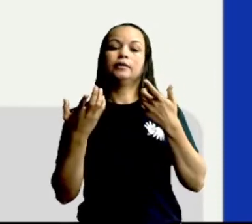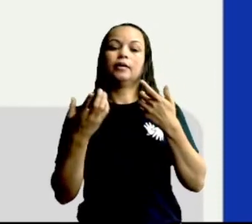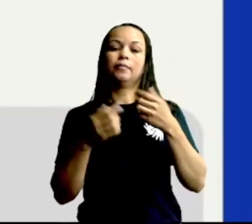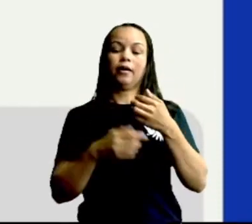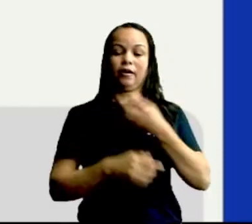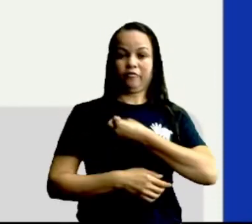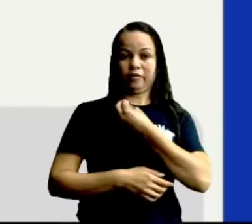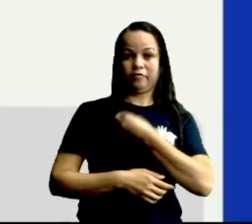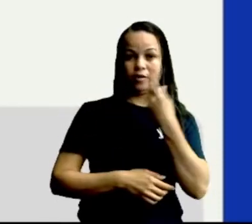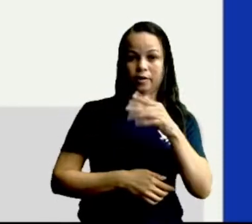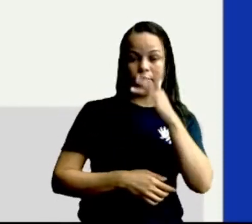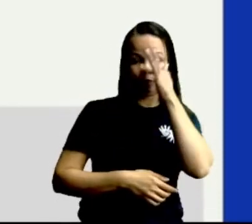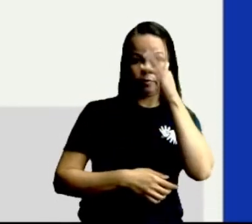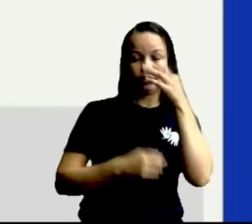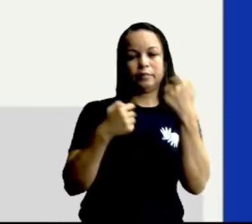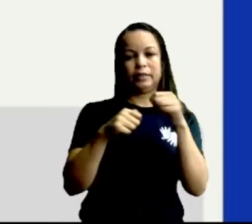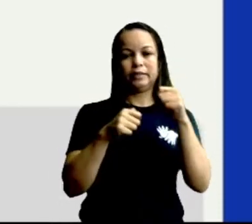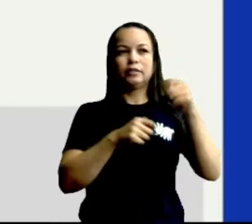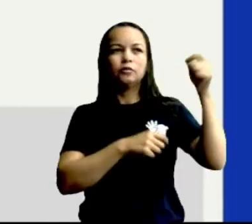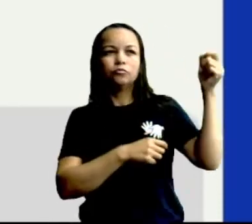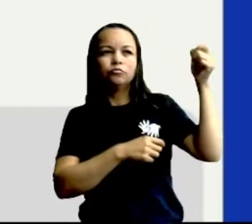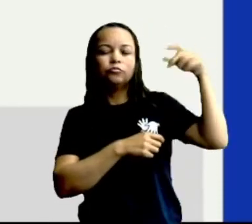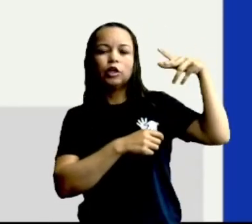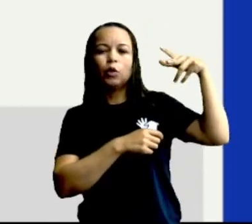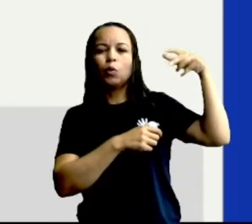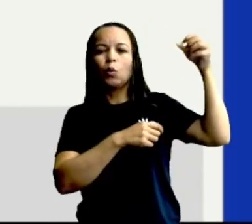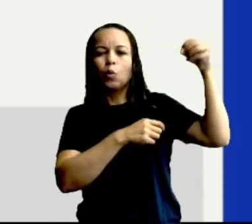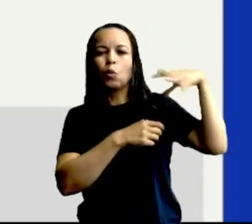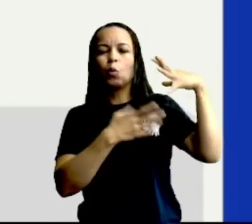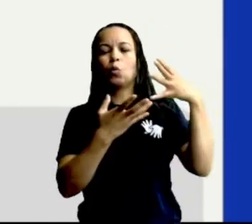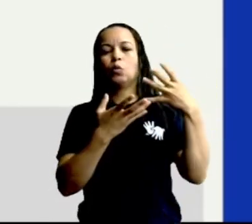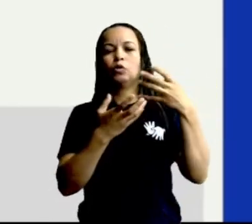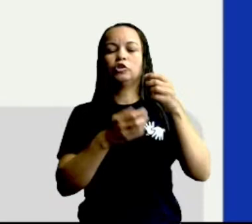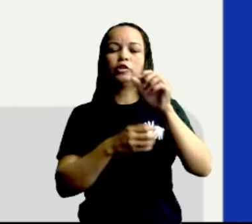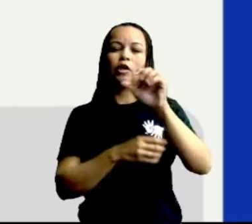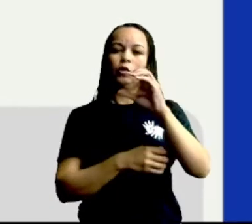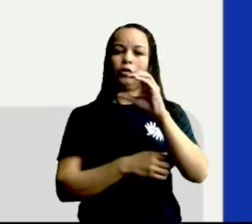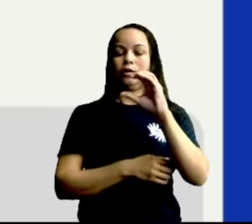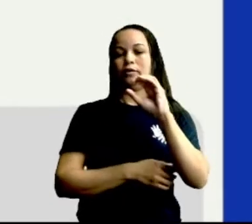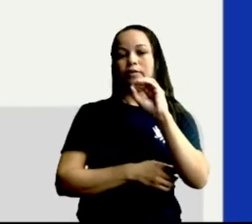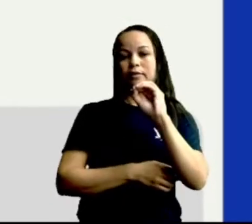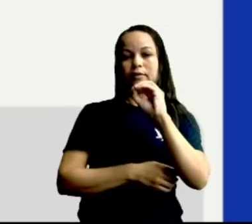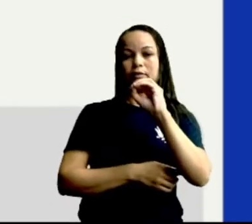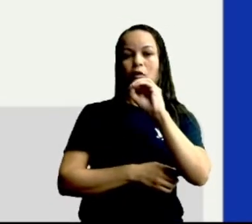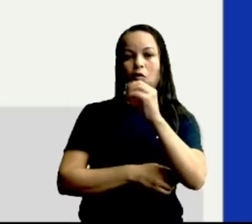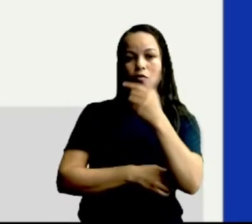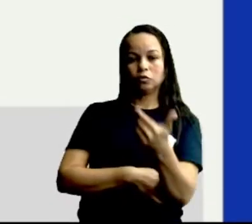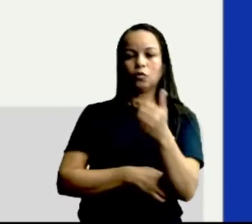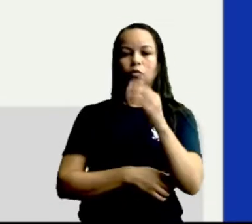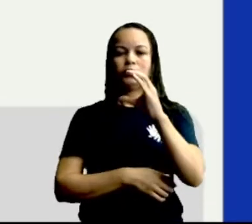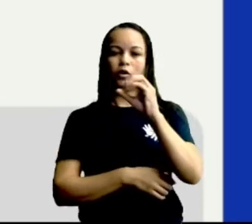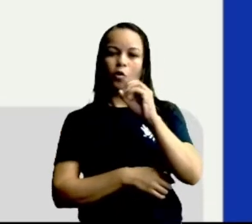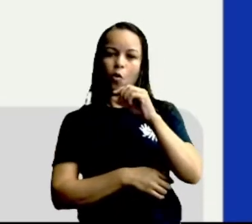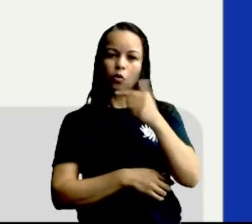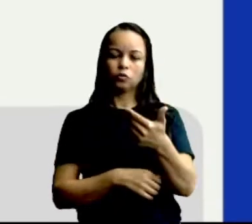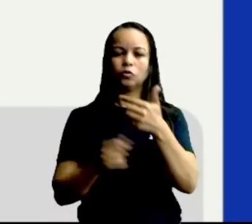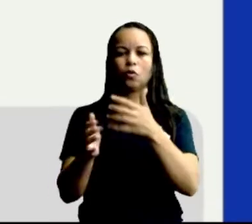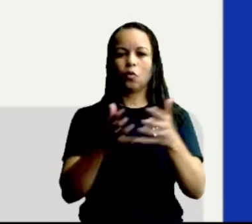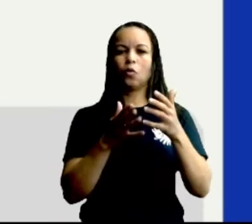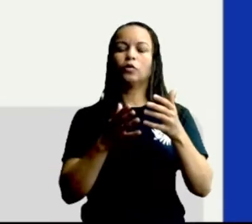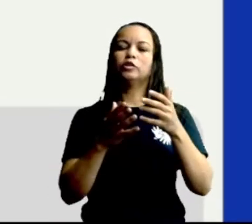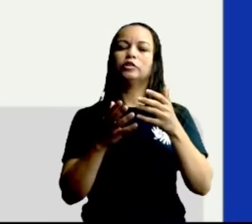luz, água, gás carbônico, gás oxigênio e nutrientes presentes